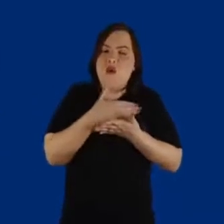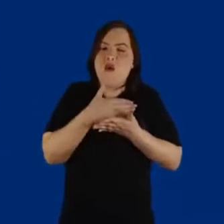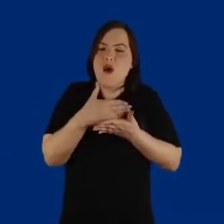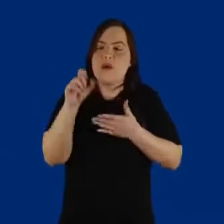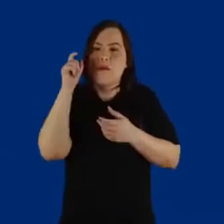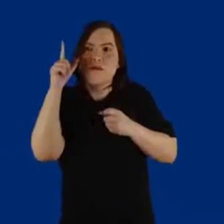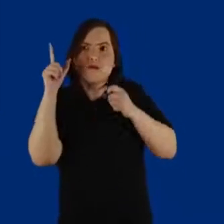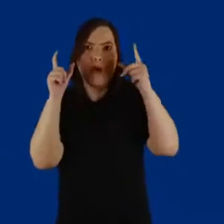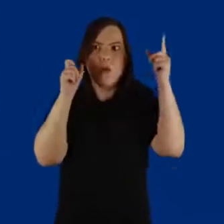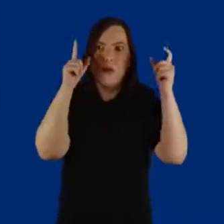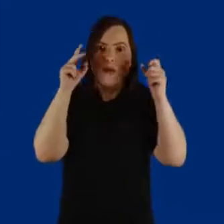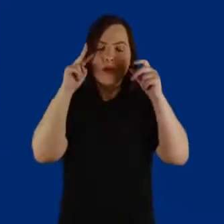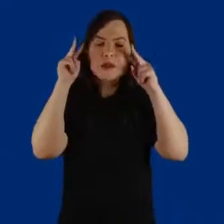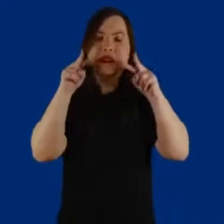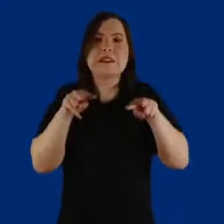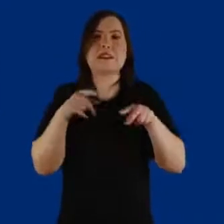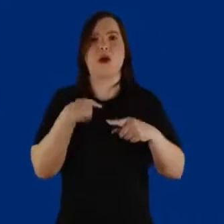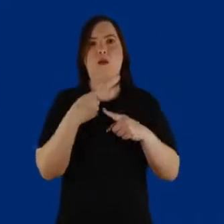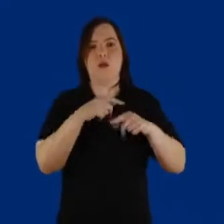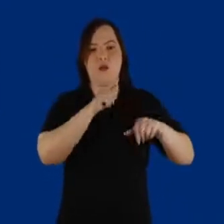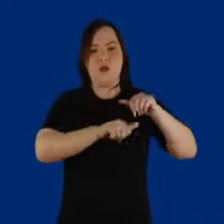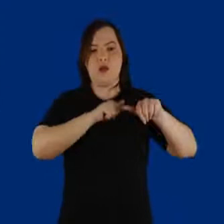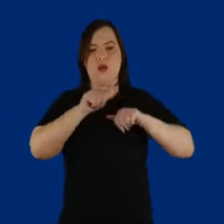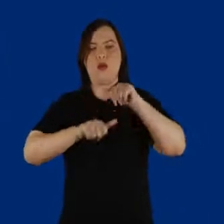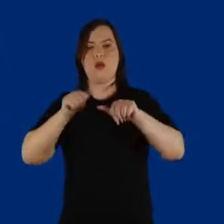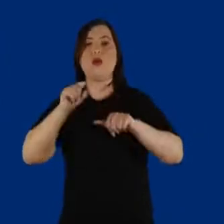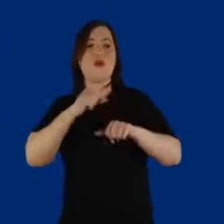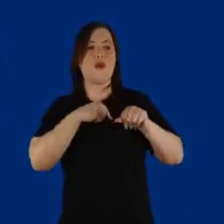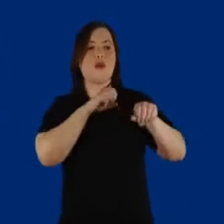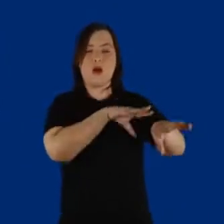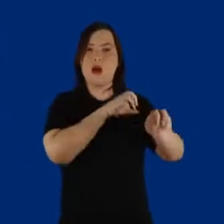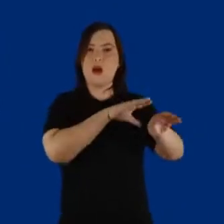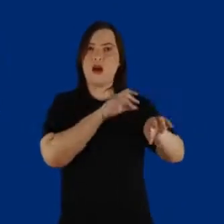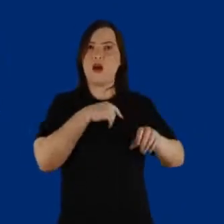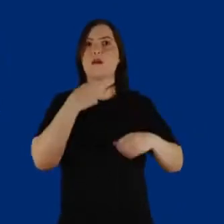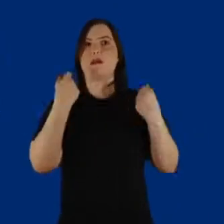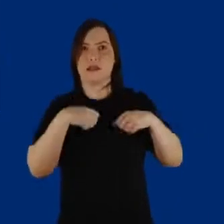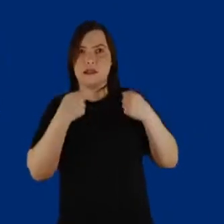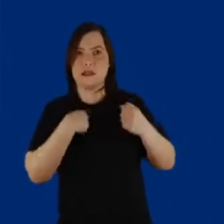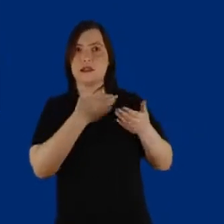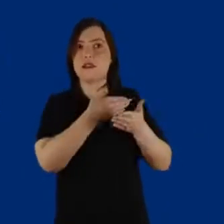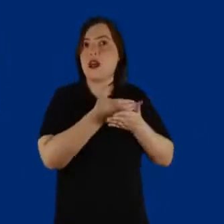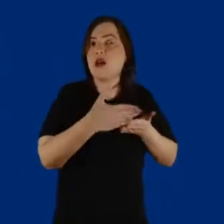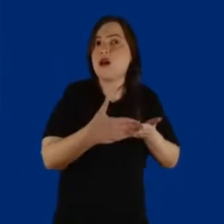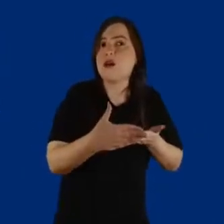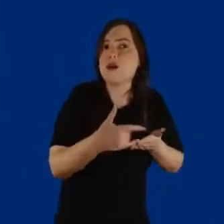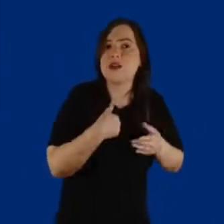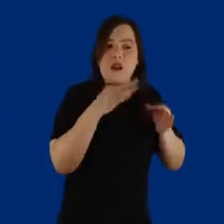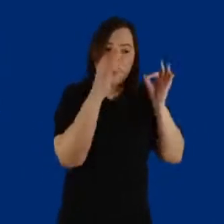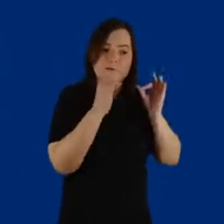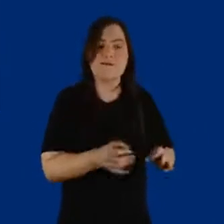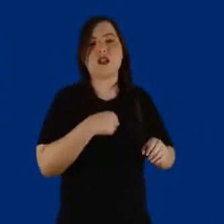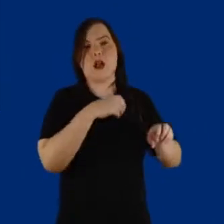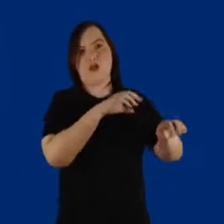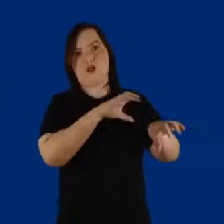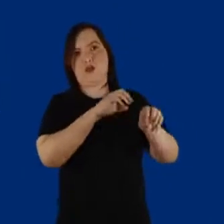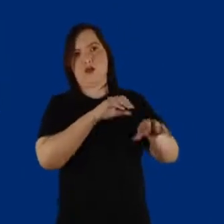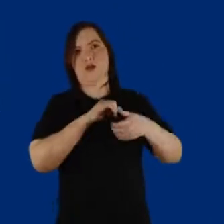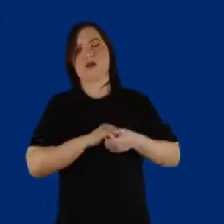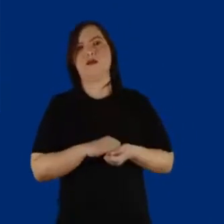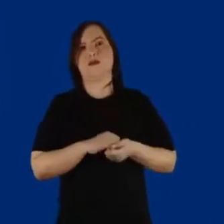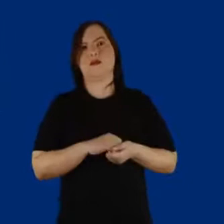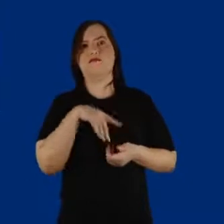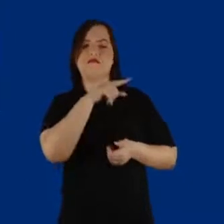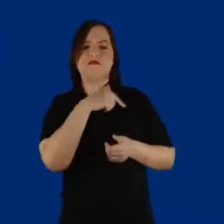acordar, porque isso vai transformar a educação. Tem que começar no começo da nossa educação.